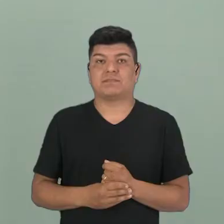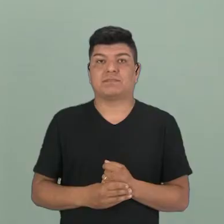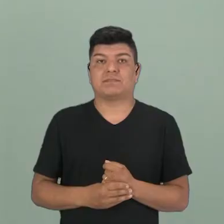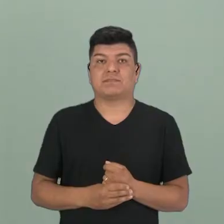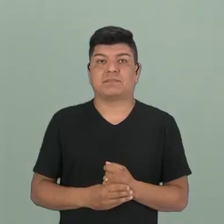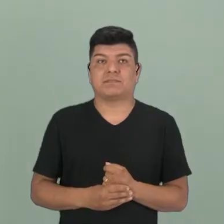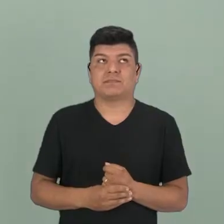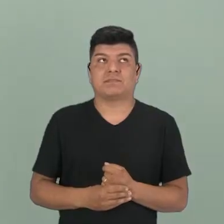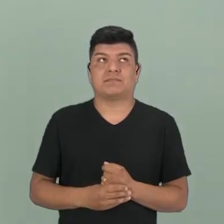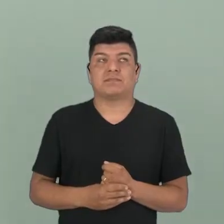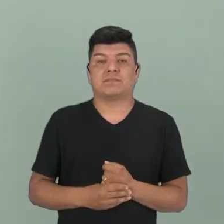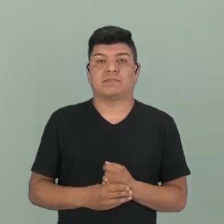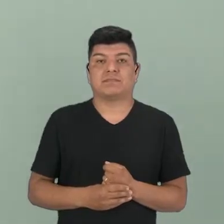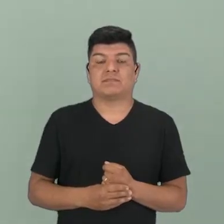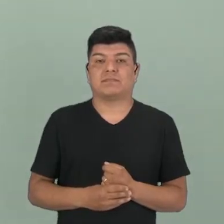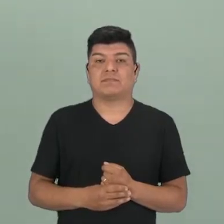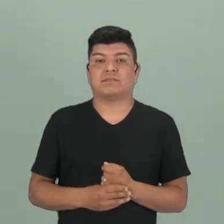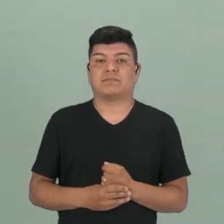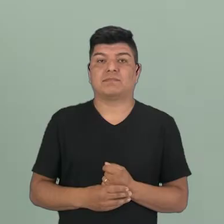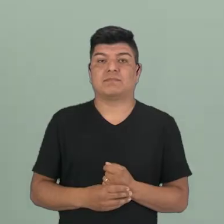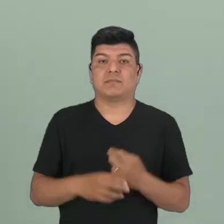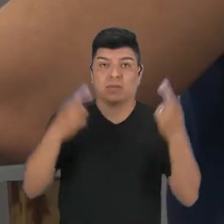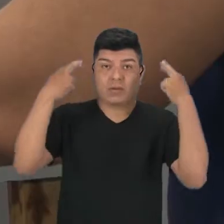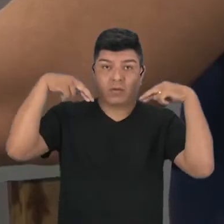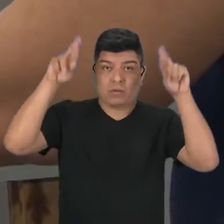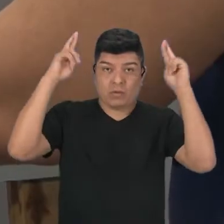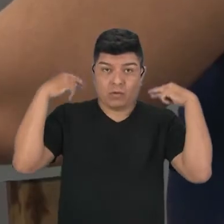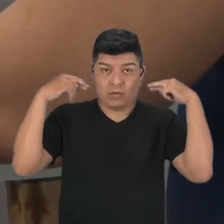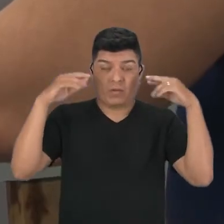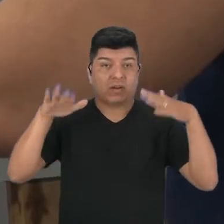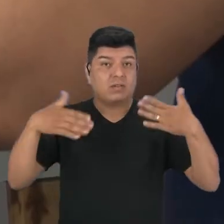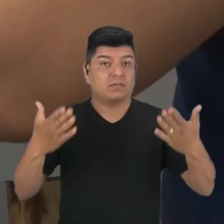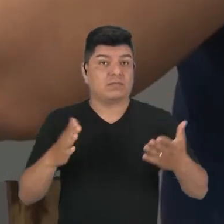A Ovelha ela é